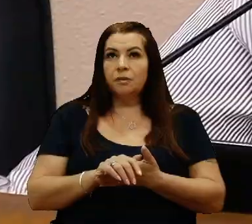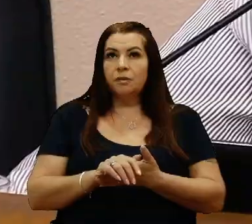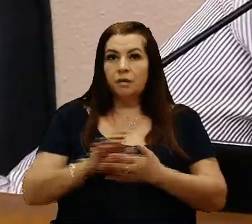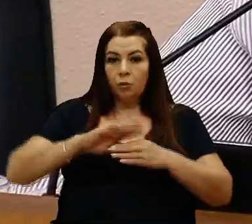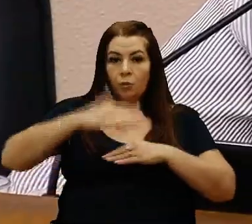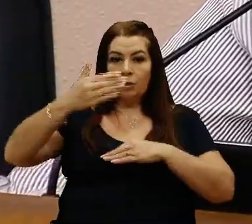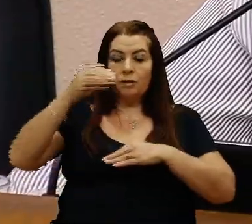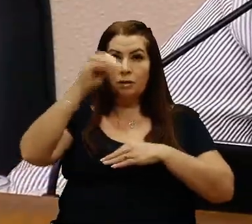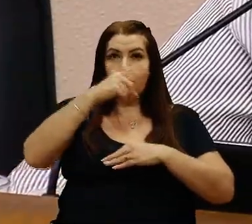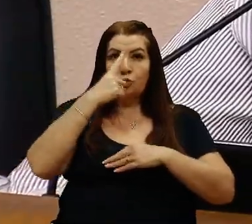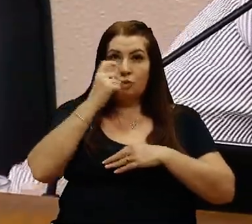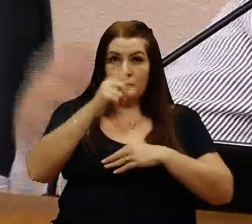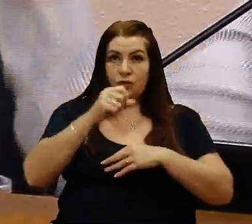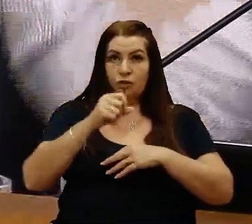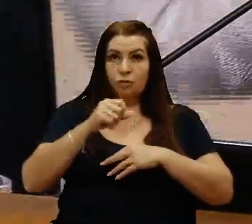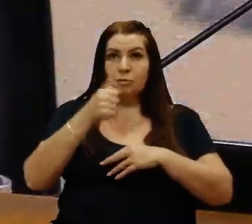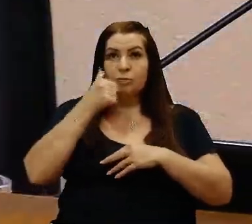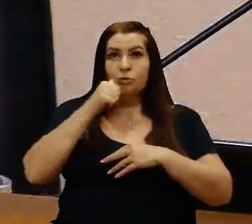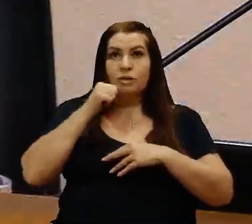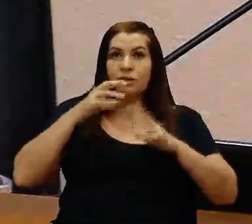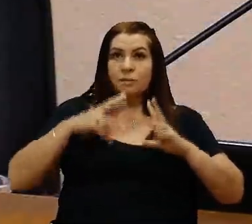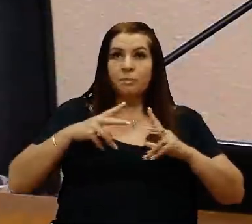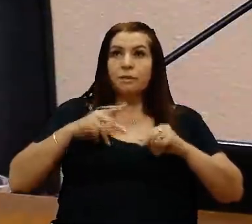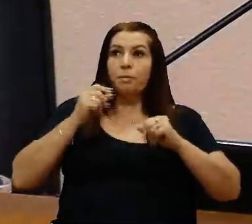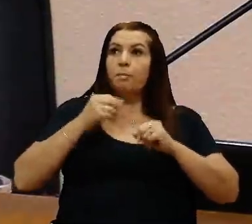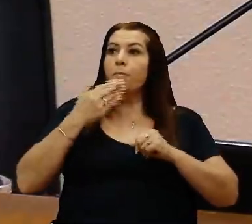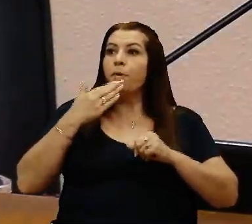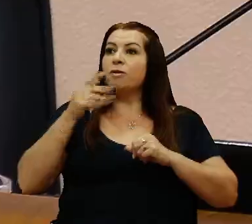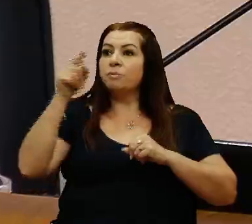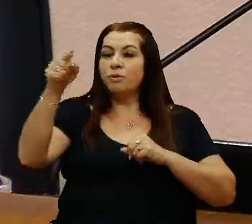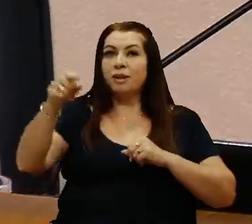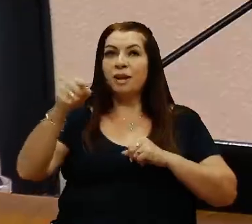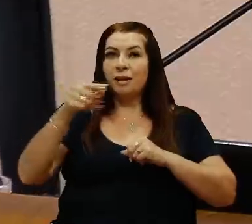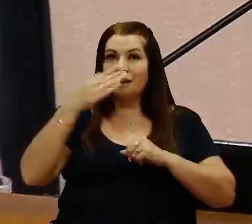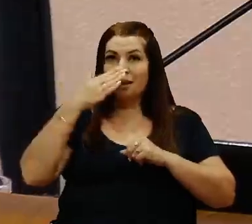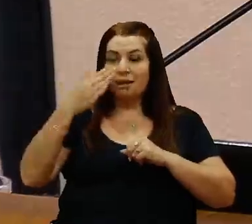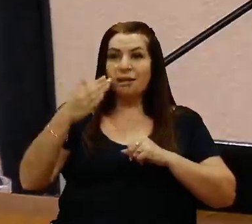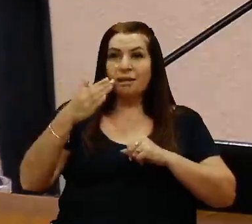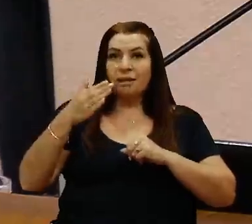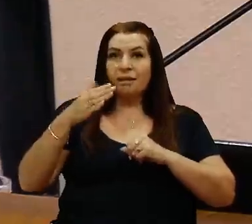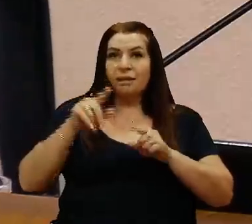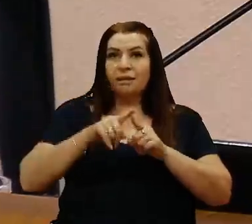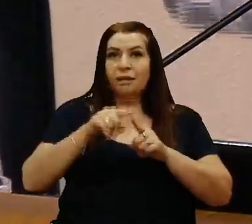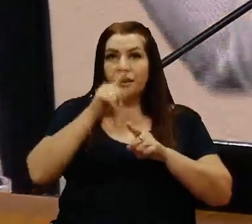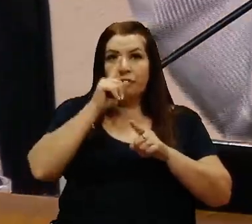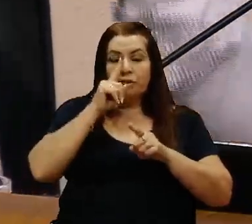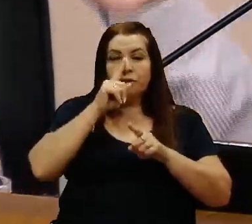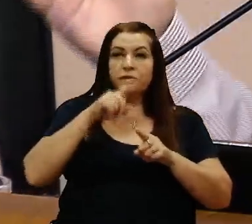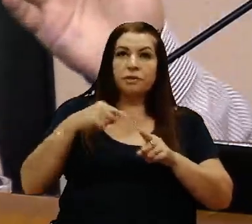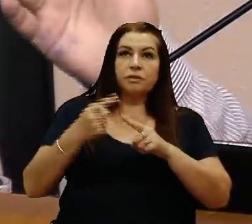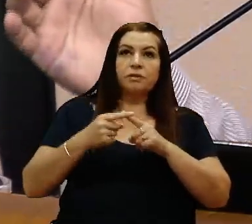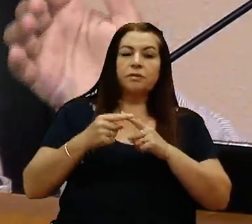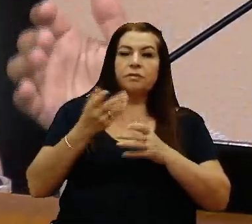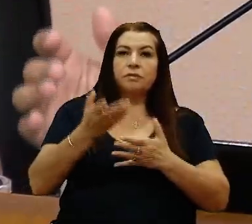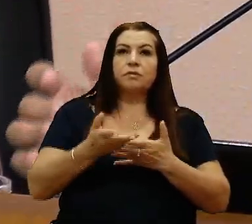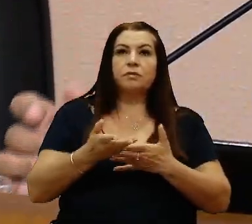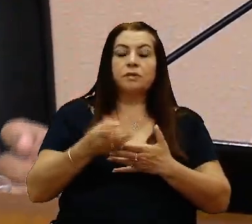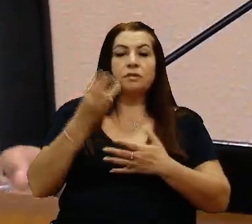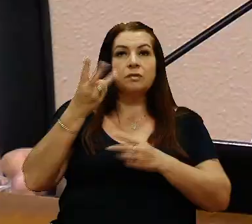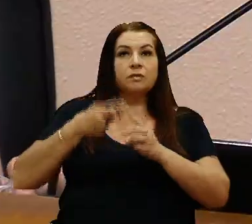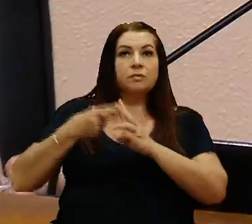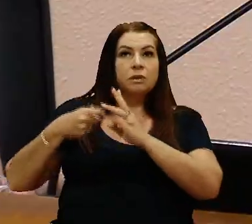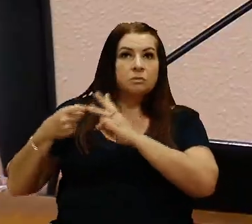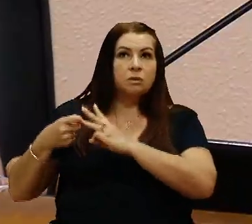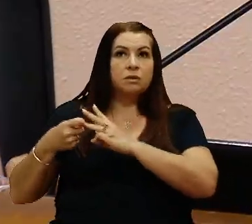lixo para que as senhoras da limpeza possam depositar o lixo aqui, na medida que é muito perigoso. Nós estamos há uns 3 meses, mais ou menos,